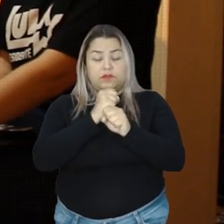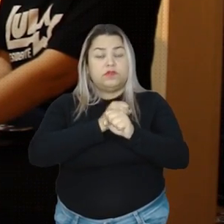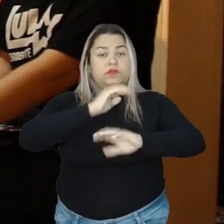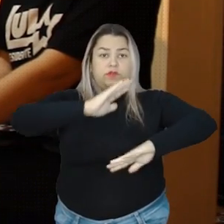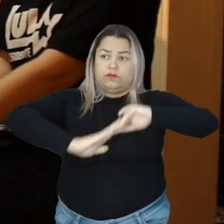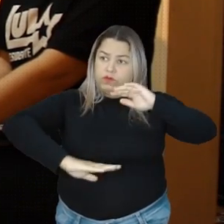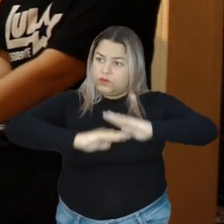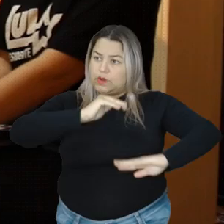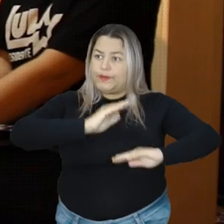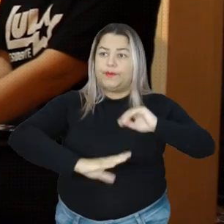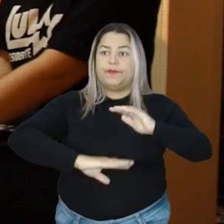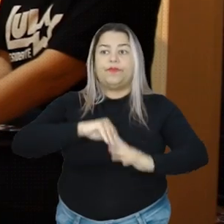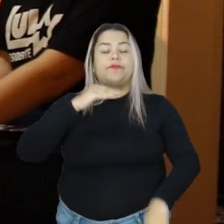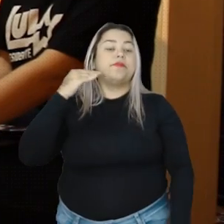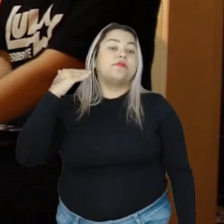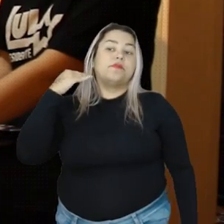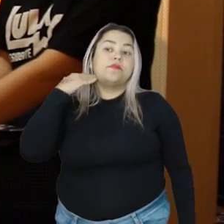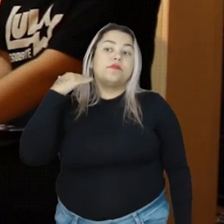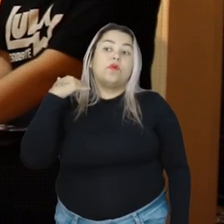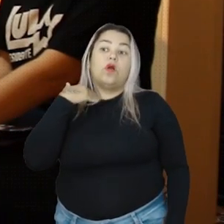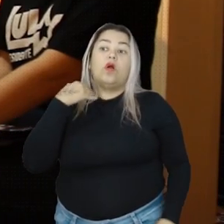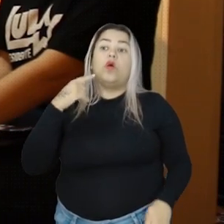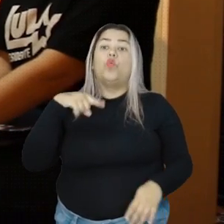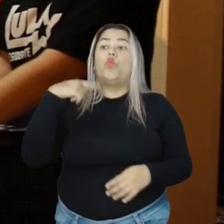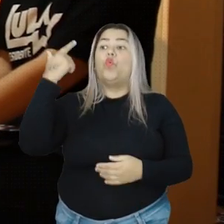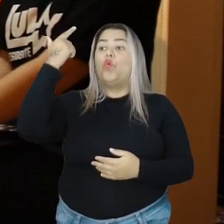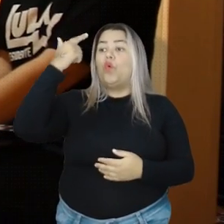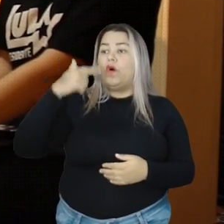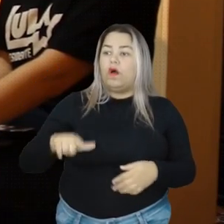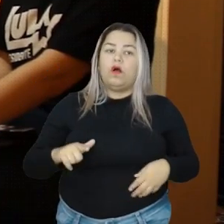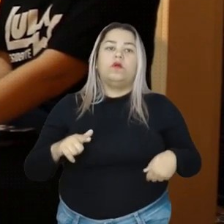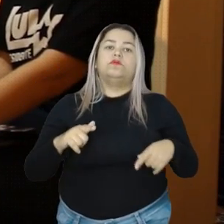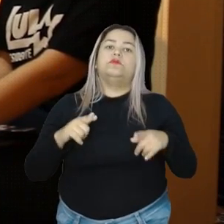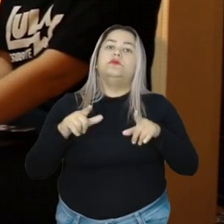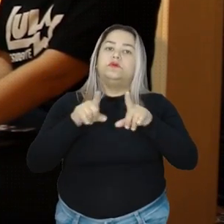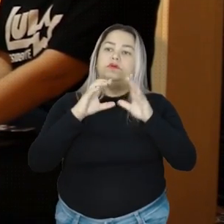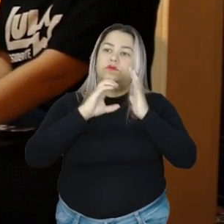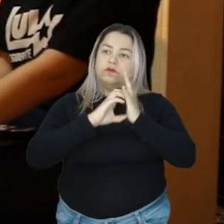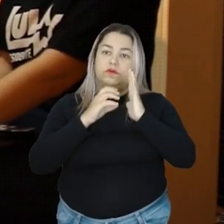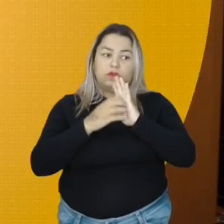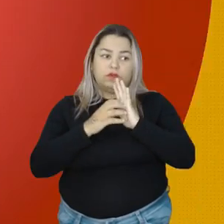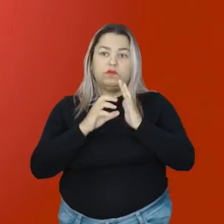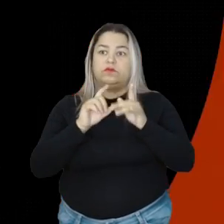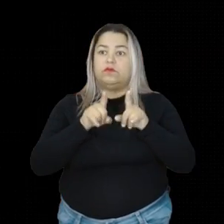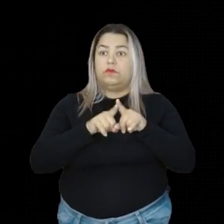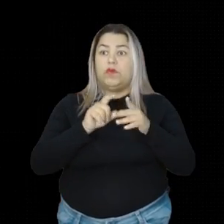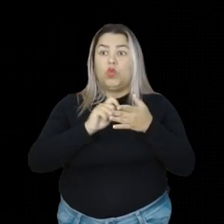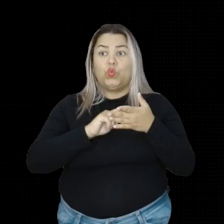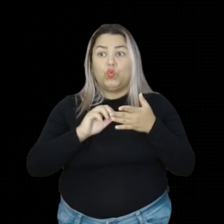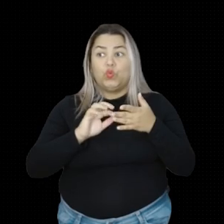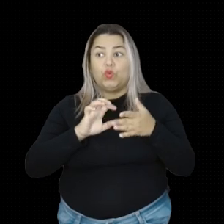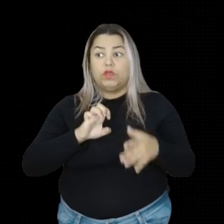função no banco, para depois, por um outro concurso, passar a ser escriturário.